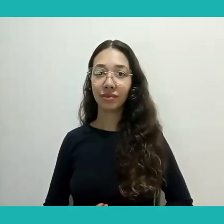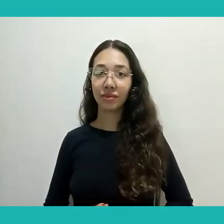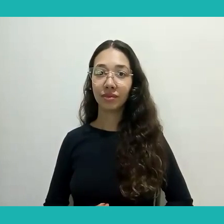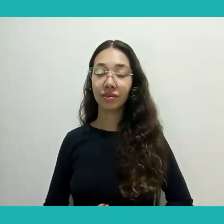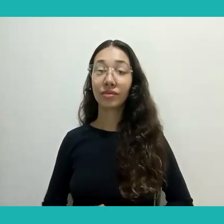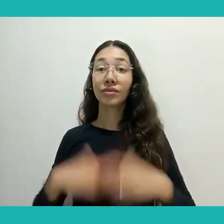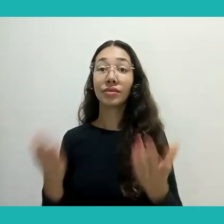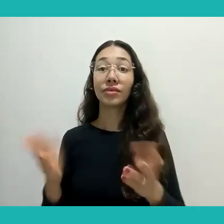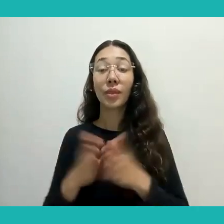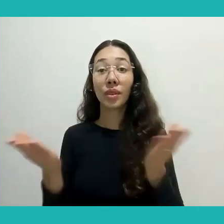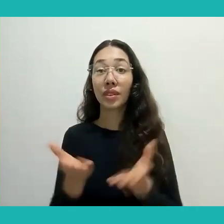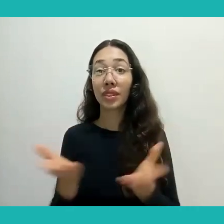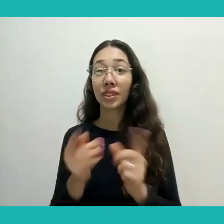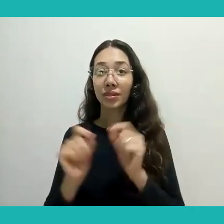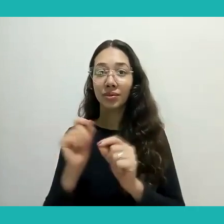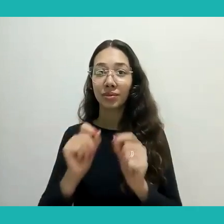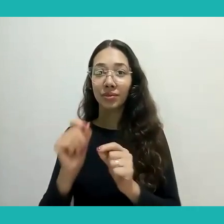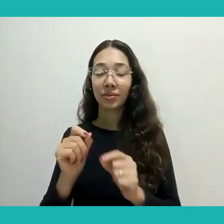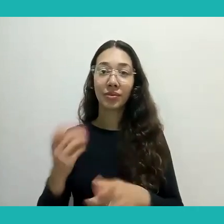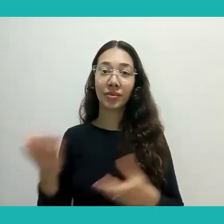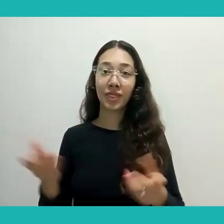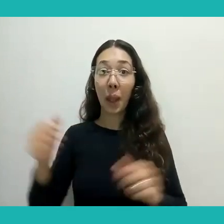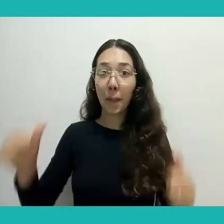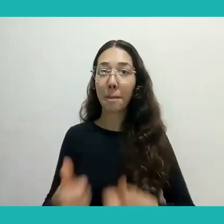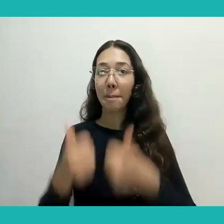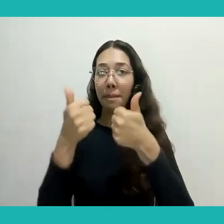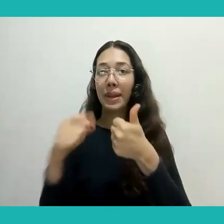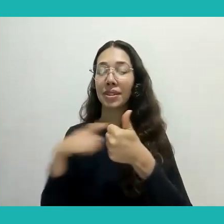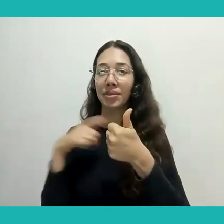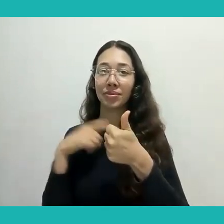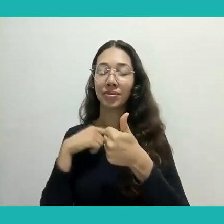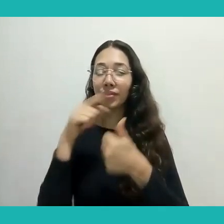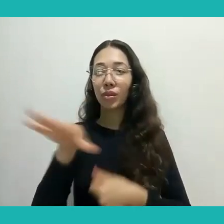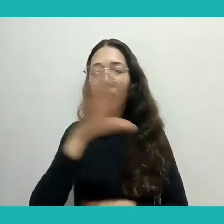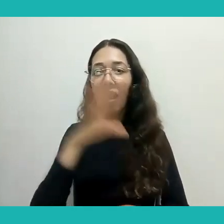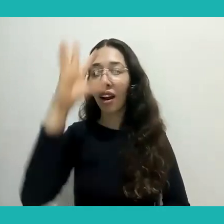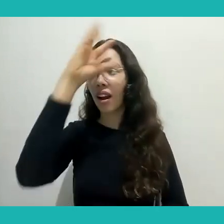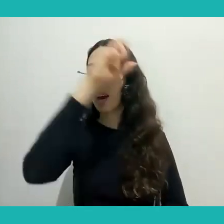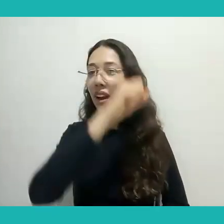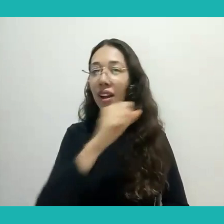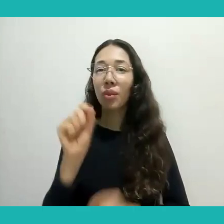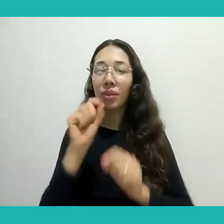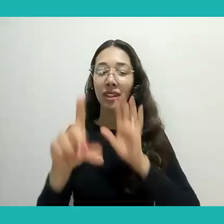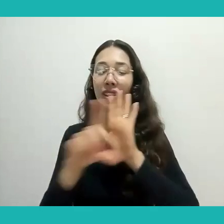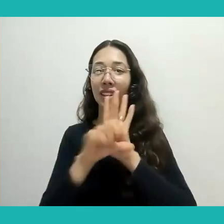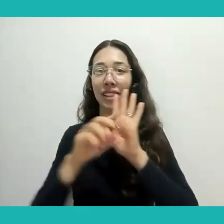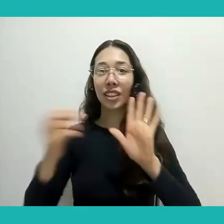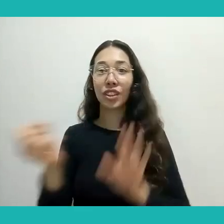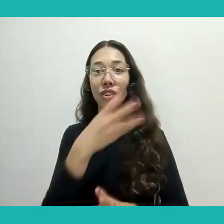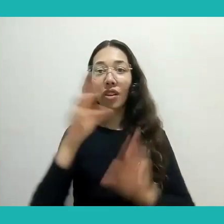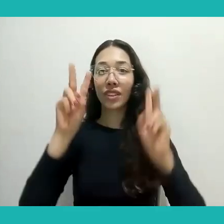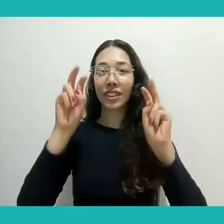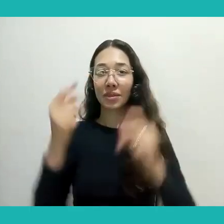Então agora, para uma melhor compreensão desse novo sistema de alíquotas, a gente vai